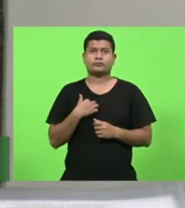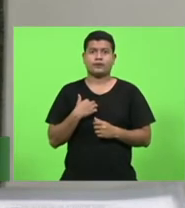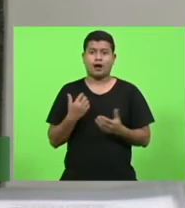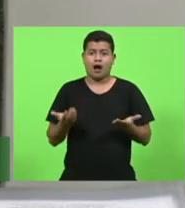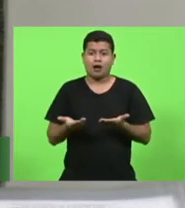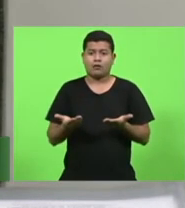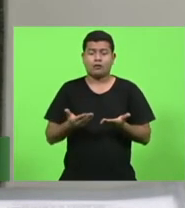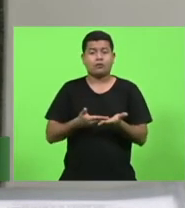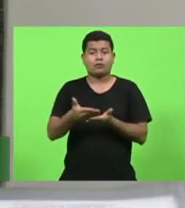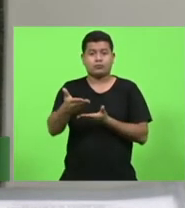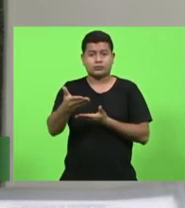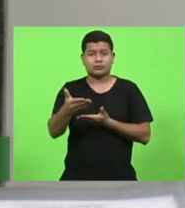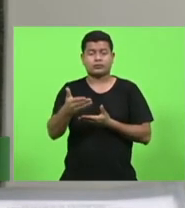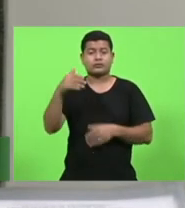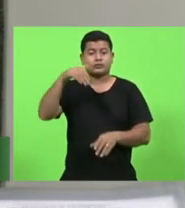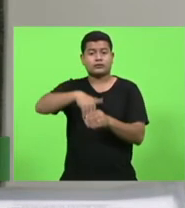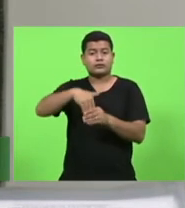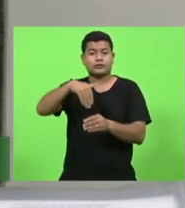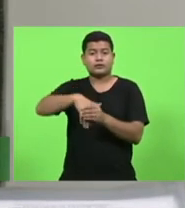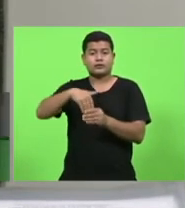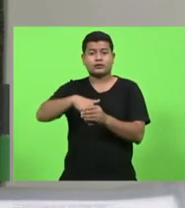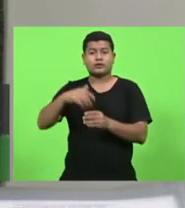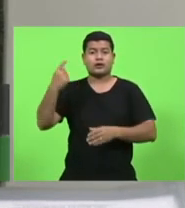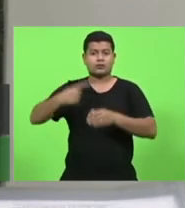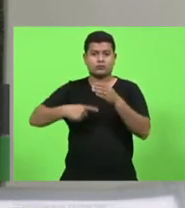em votação na comissão